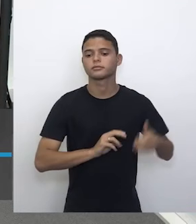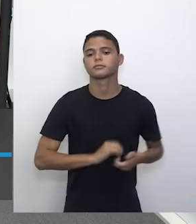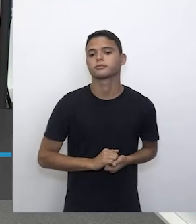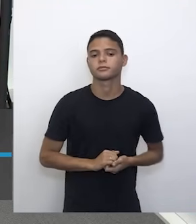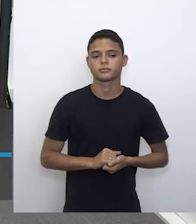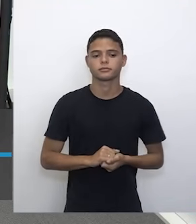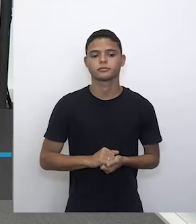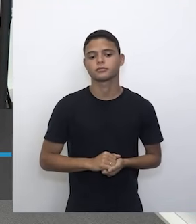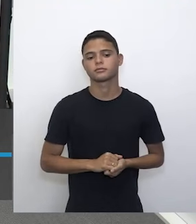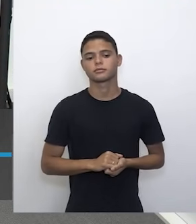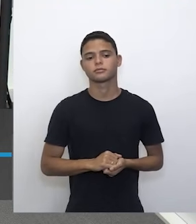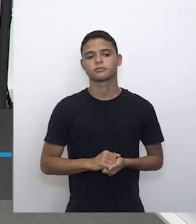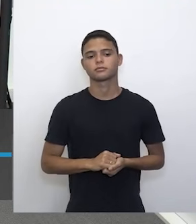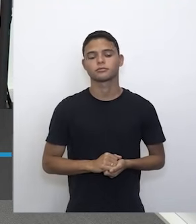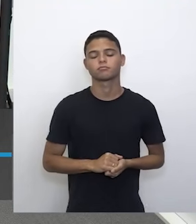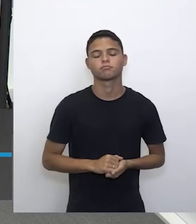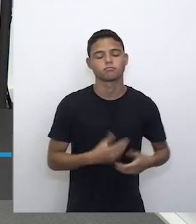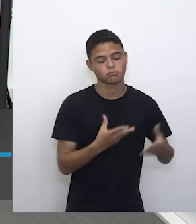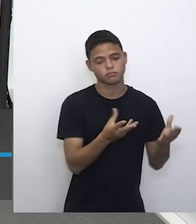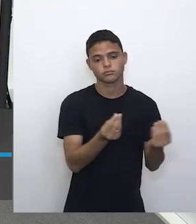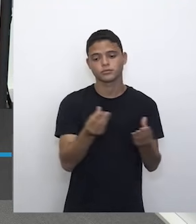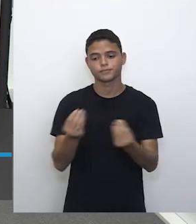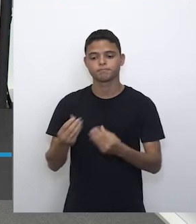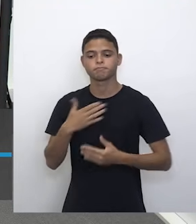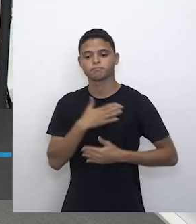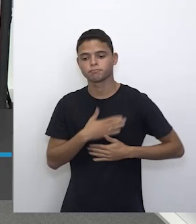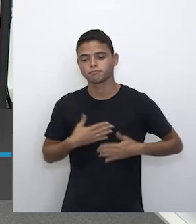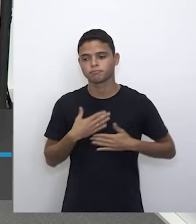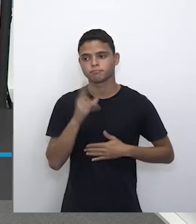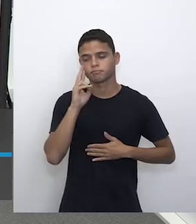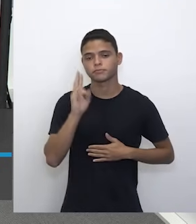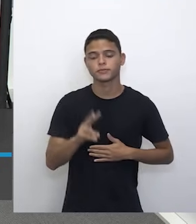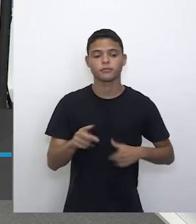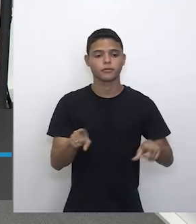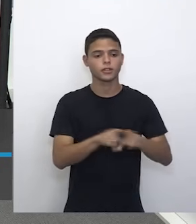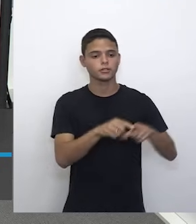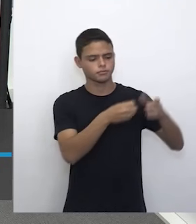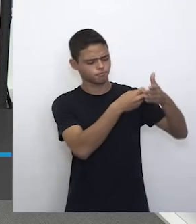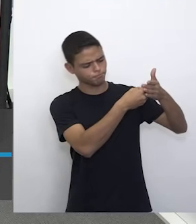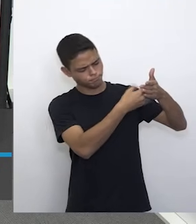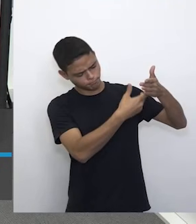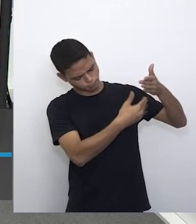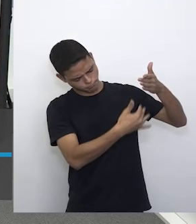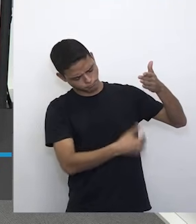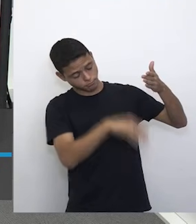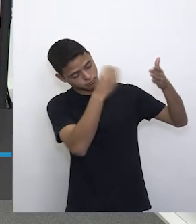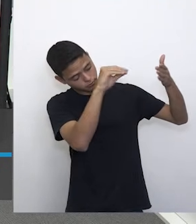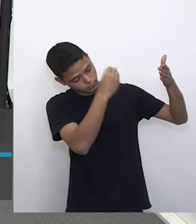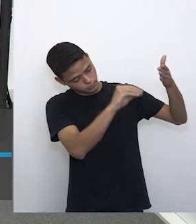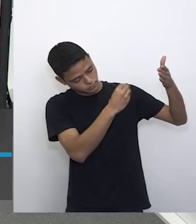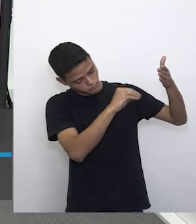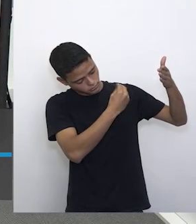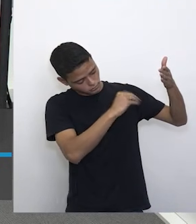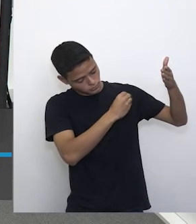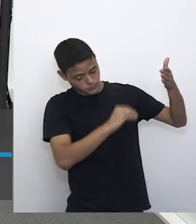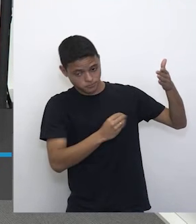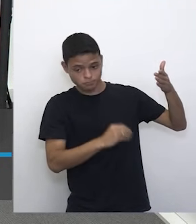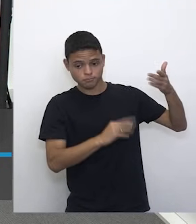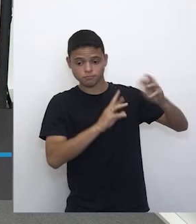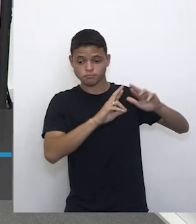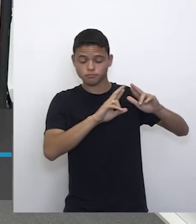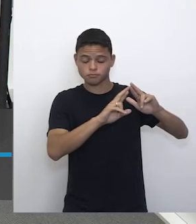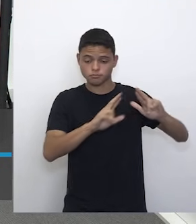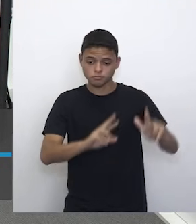passa batido, né, mano? São tantas, né? Bom, enfim, tem protozoários, fungos que o William trouxe aqui também.